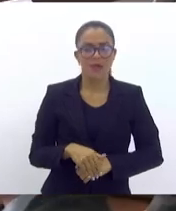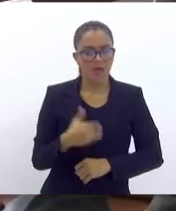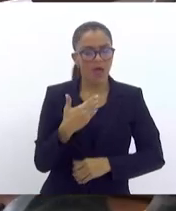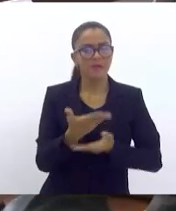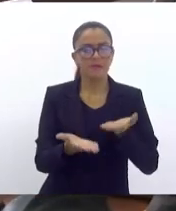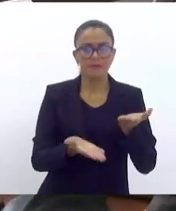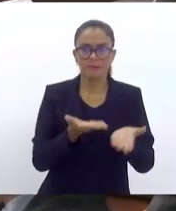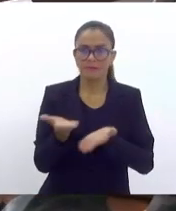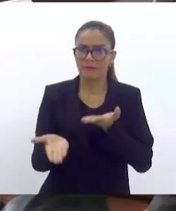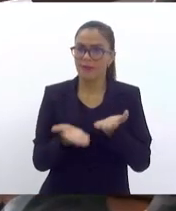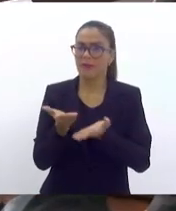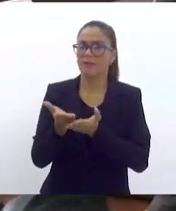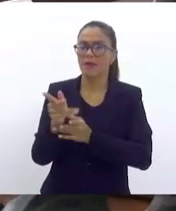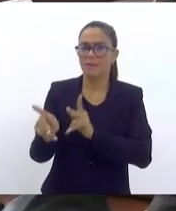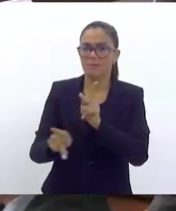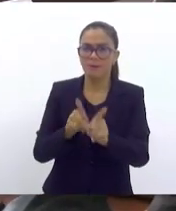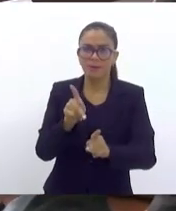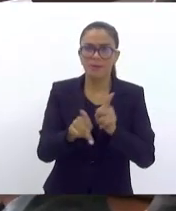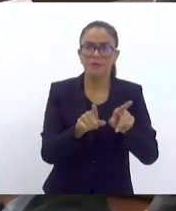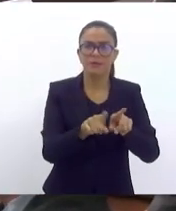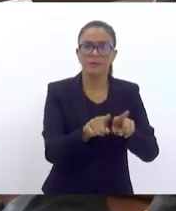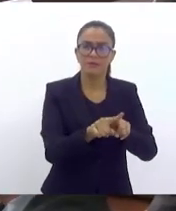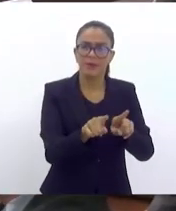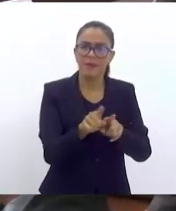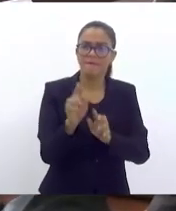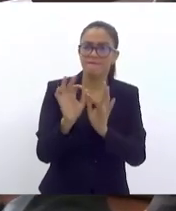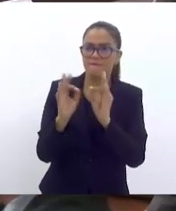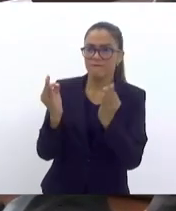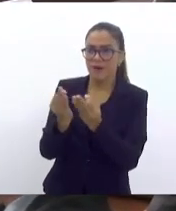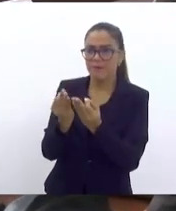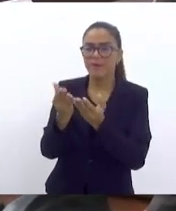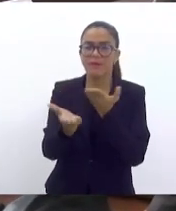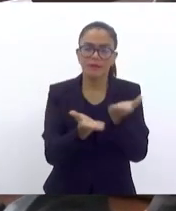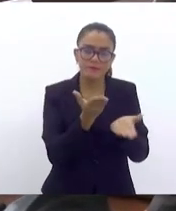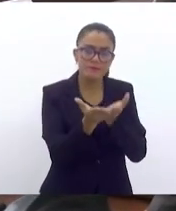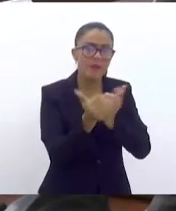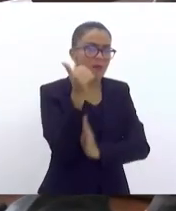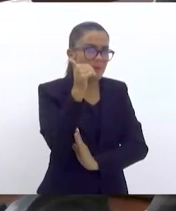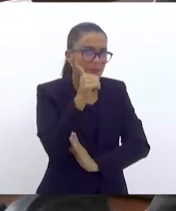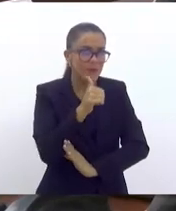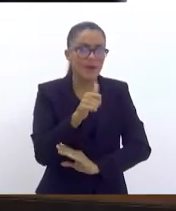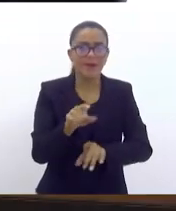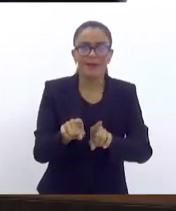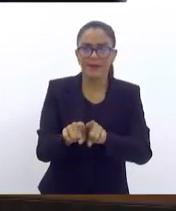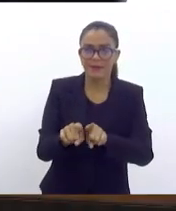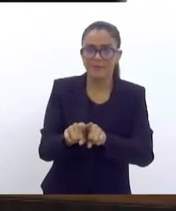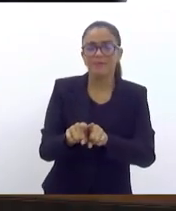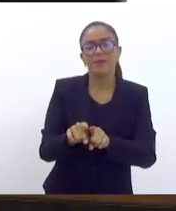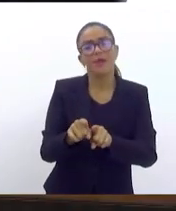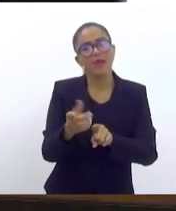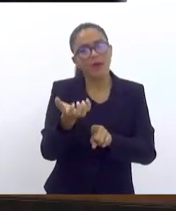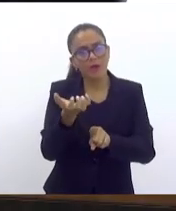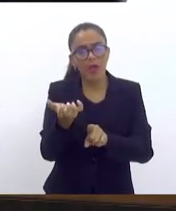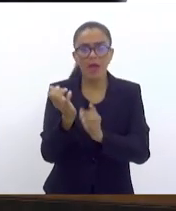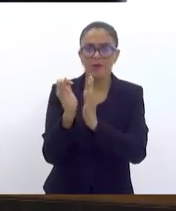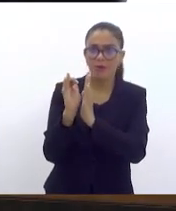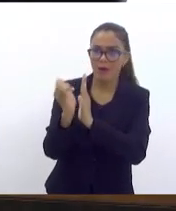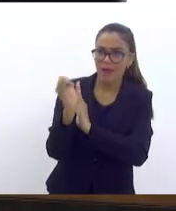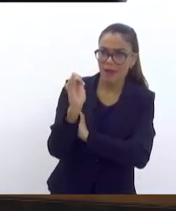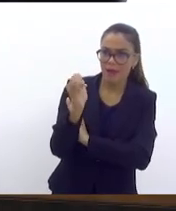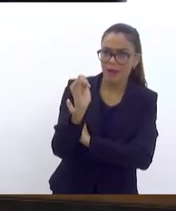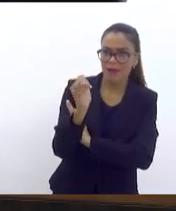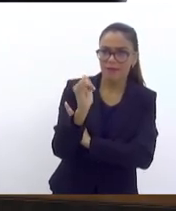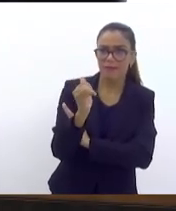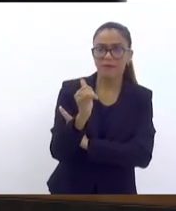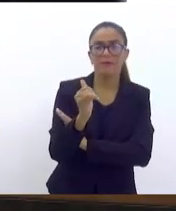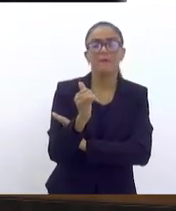na comissão nós atendemos famílias atendemos mulheres e quero relatar aqui